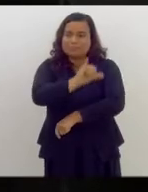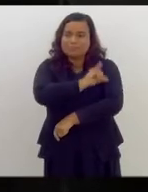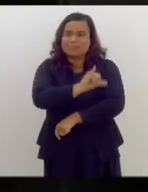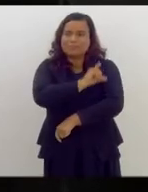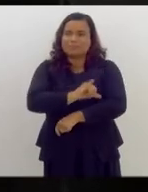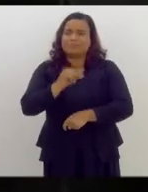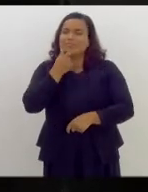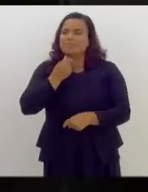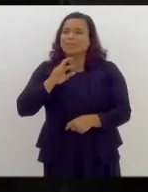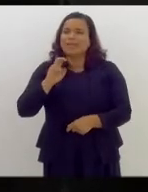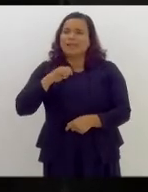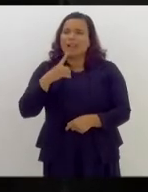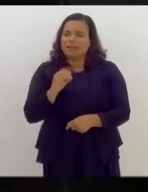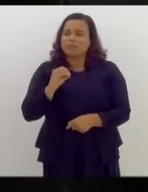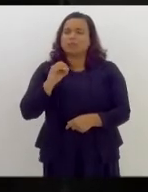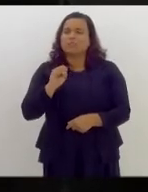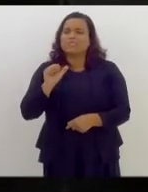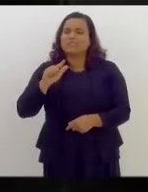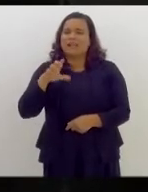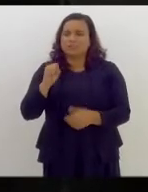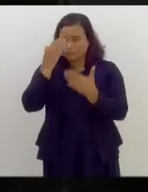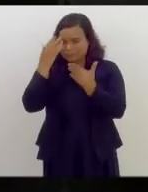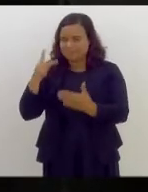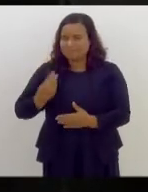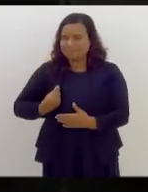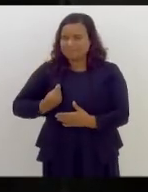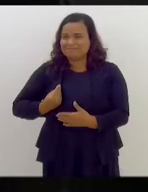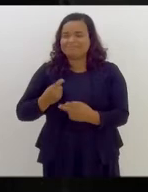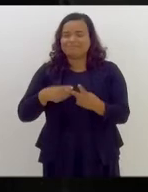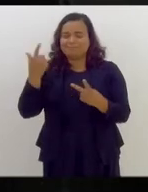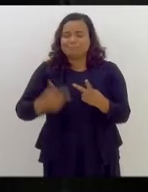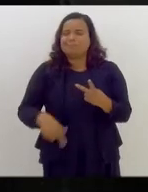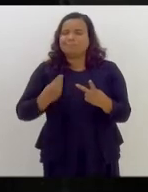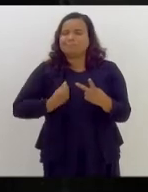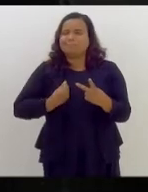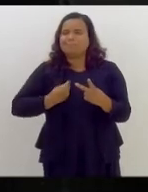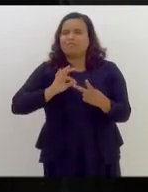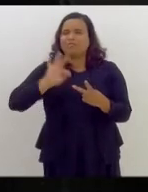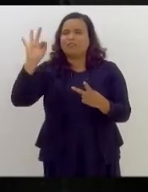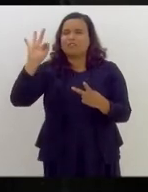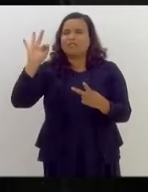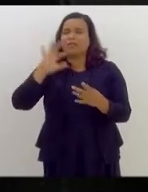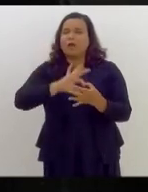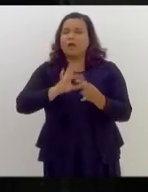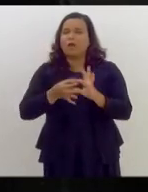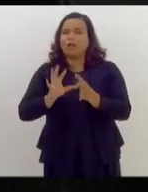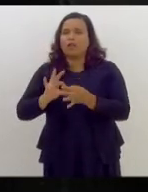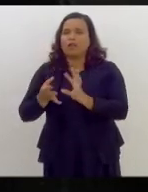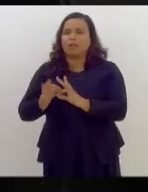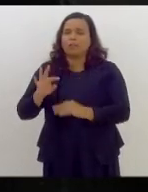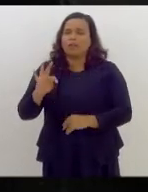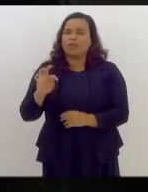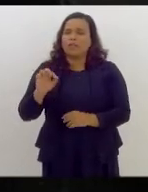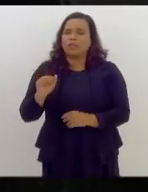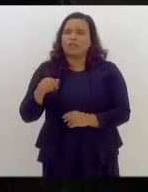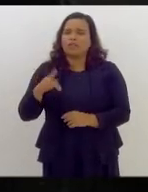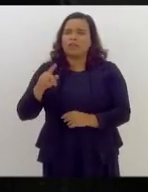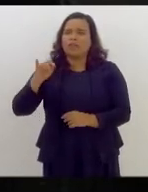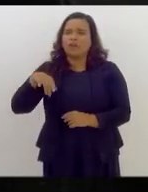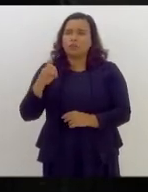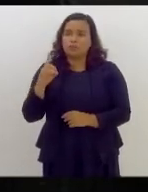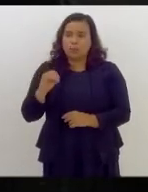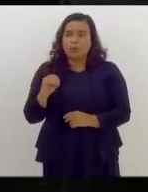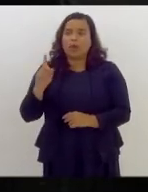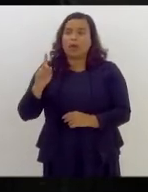Ricardo Salles, a quem eu agradeço a presença. Temos aqui a Federação Olímpica de Taekwondo, na presença aqui